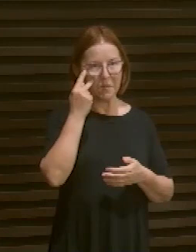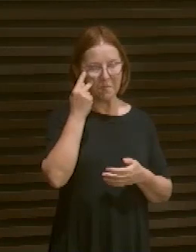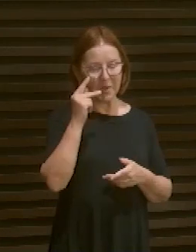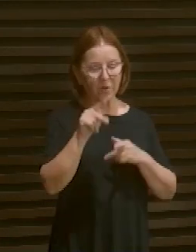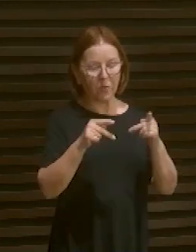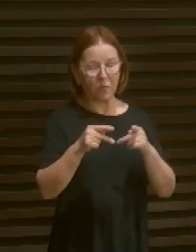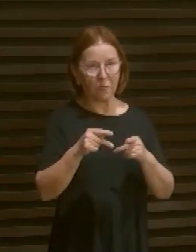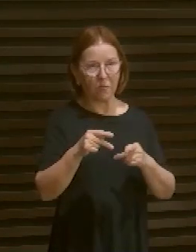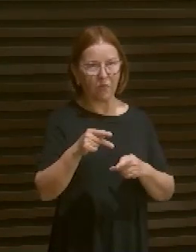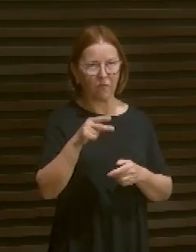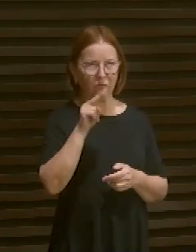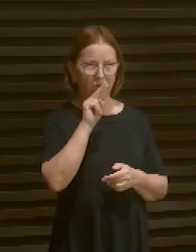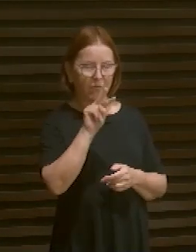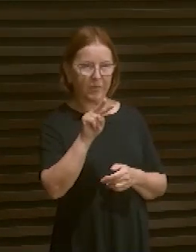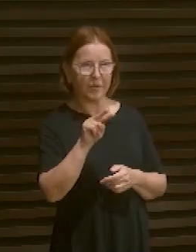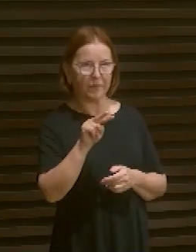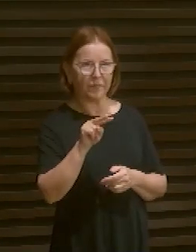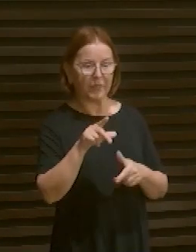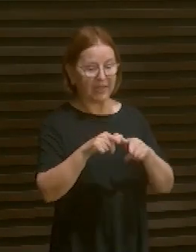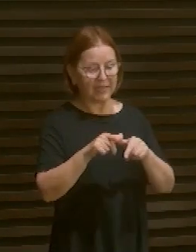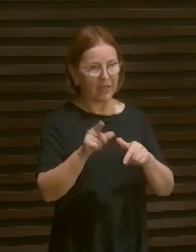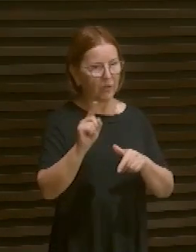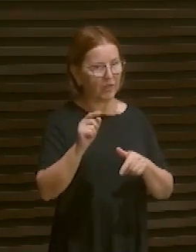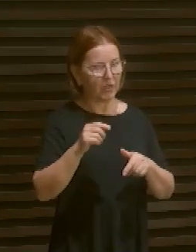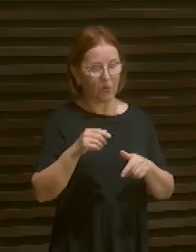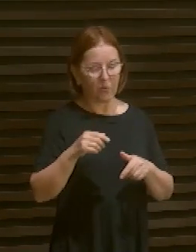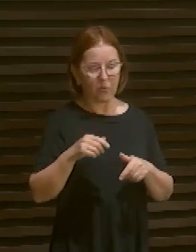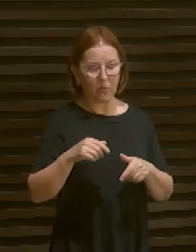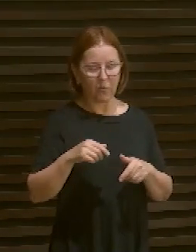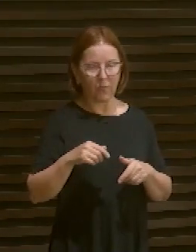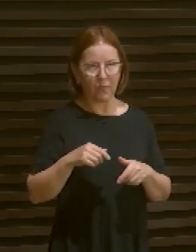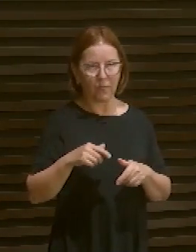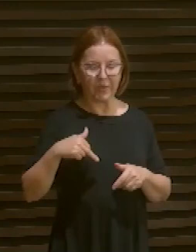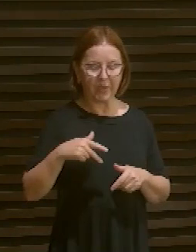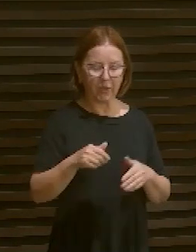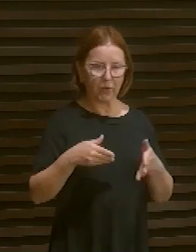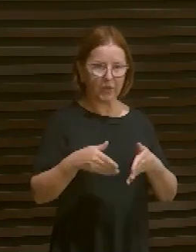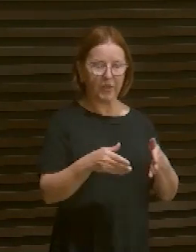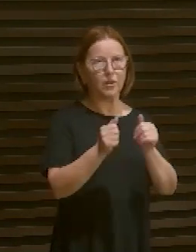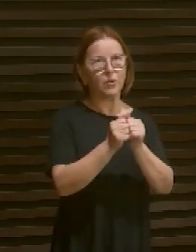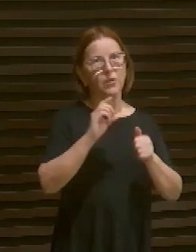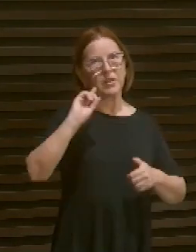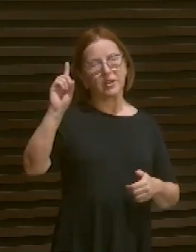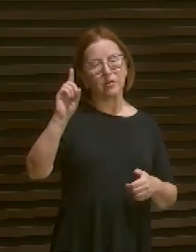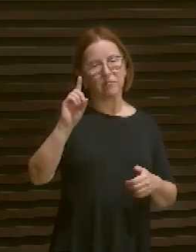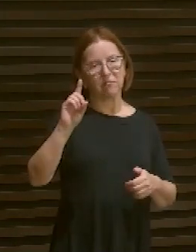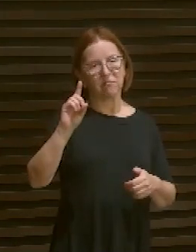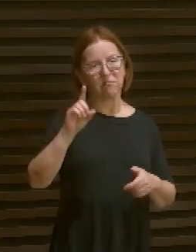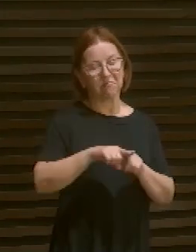Israel não andou no caminho com Deus, mas desobedeceu e